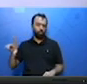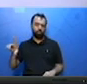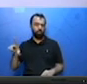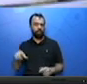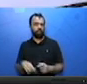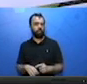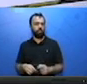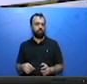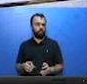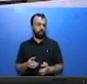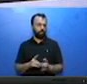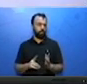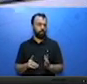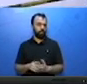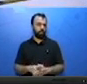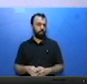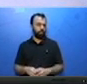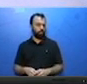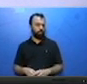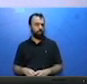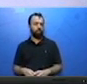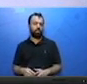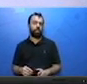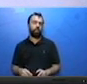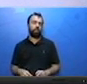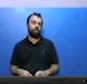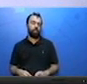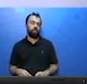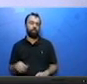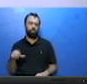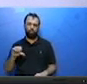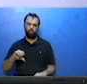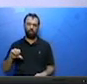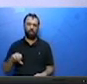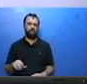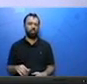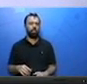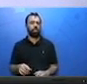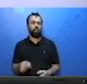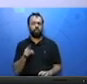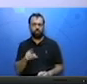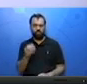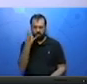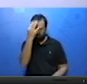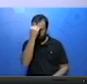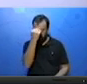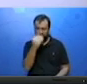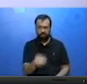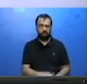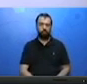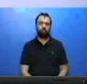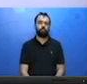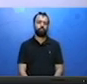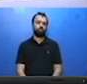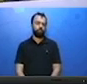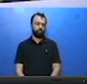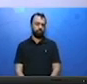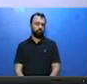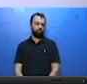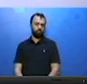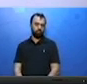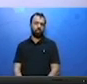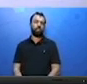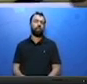figura. A desvantagem da fórmula é ter que guardar, né? Só que nós guardamos as fórmulas de tanto